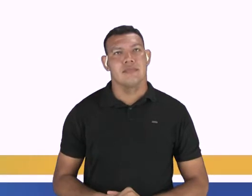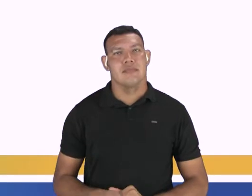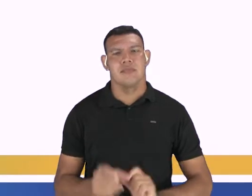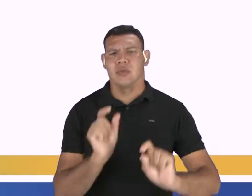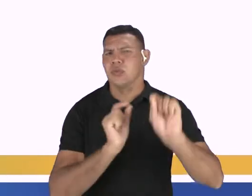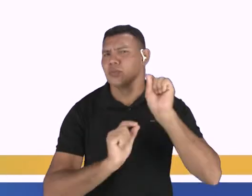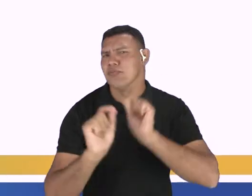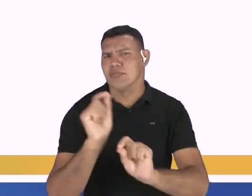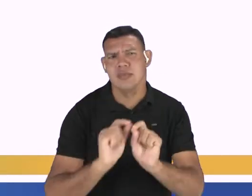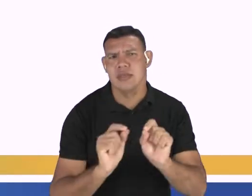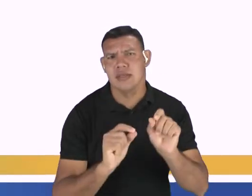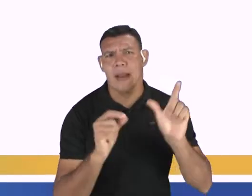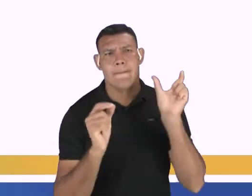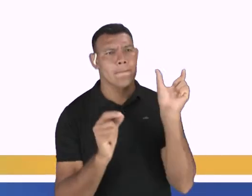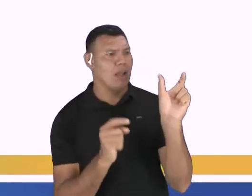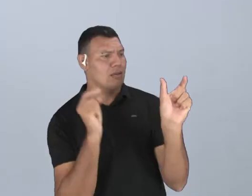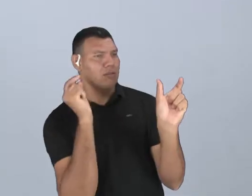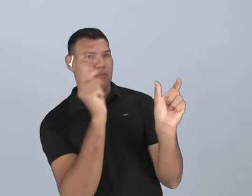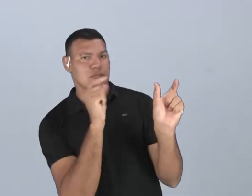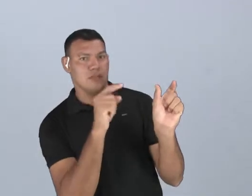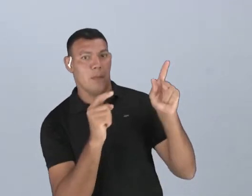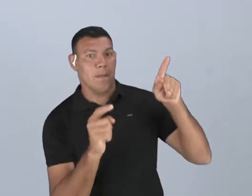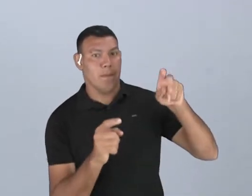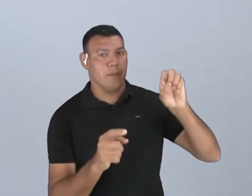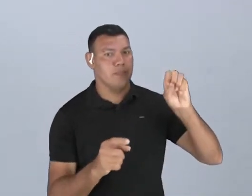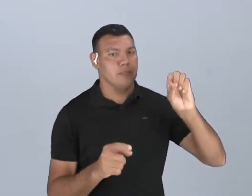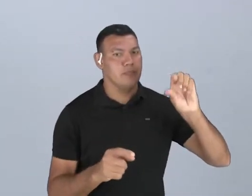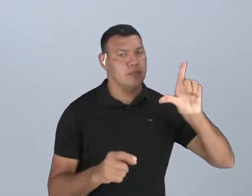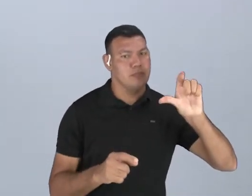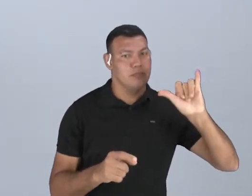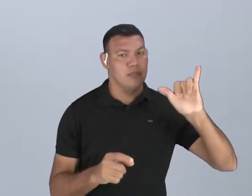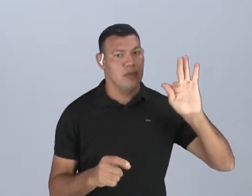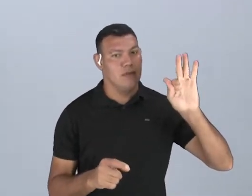Polifonia. O que é isso mesmo?